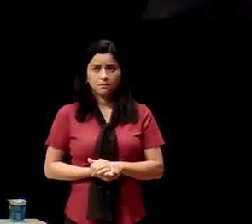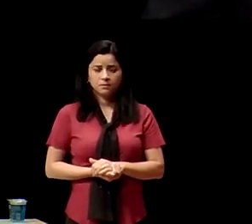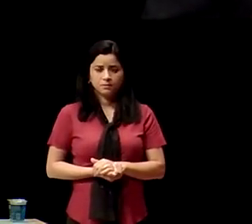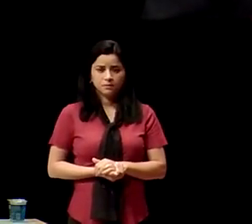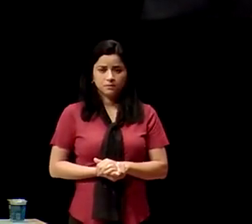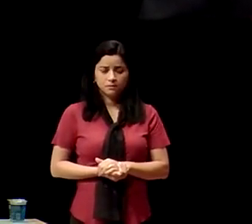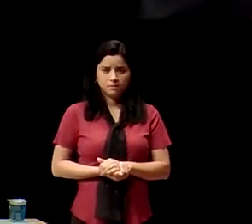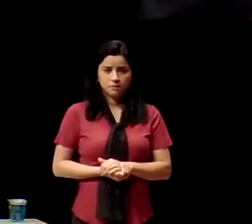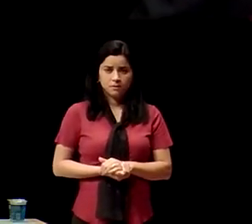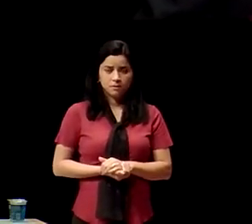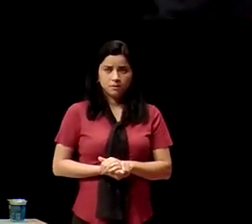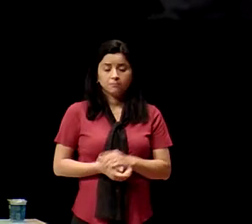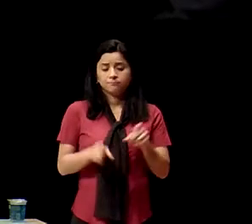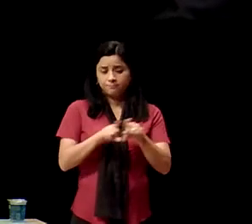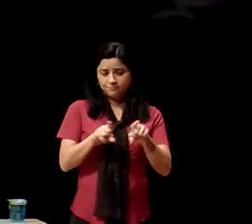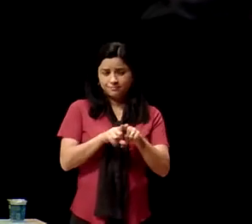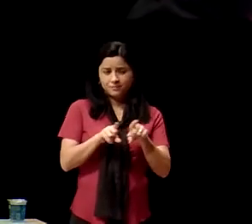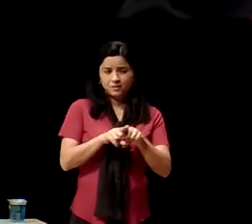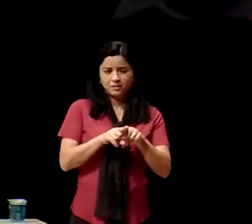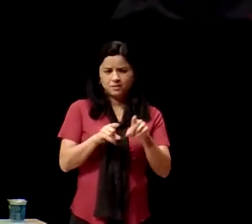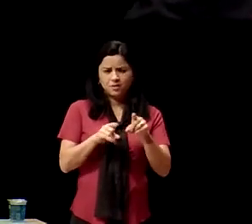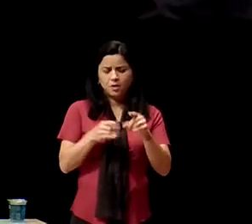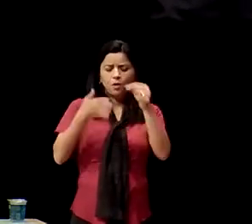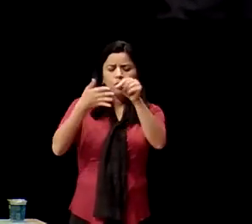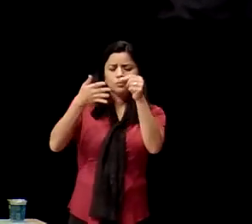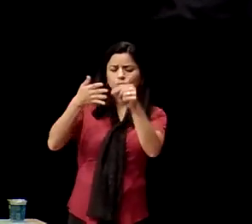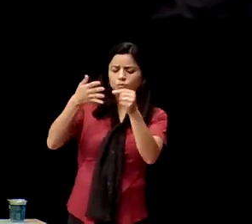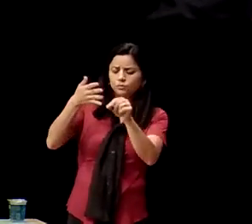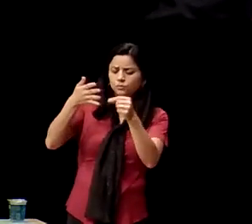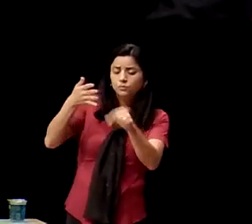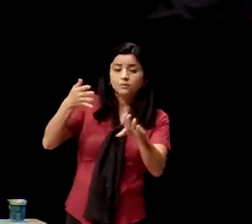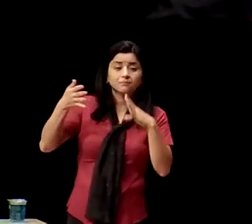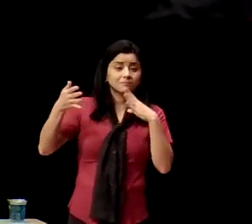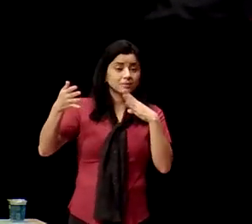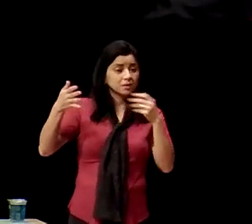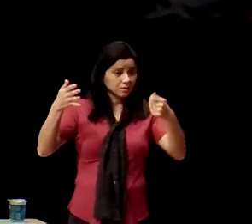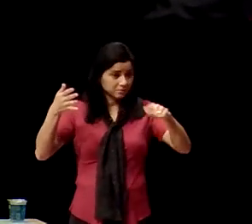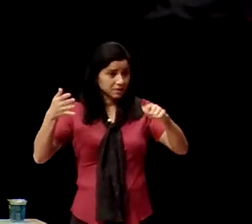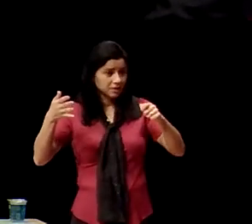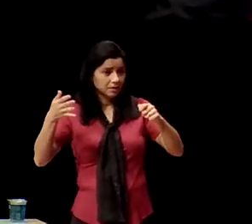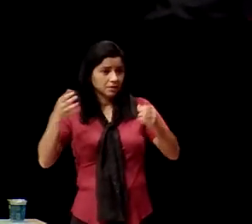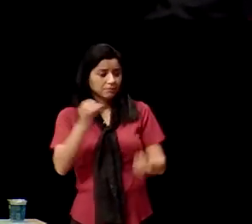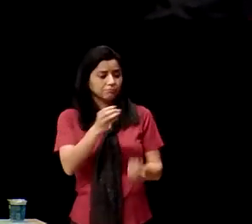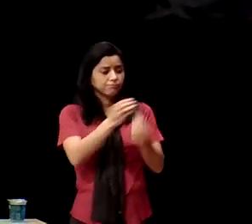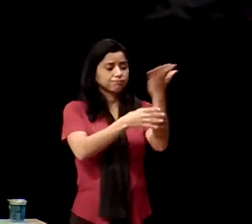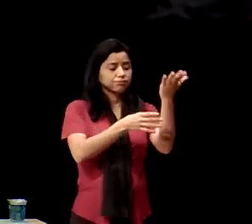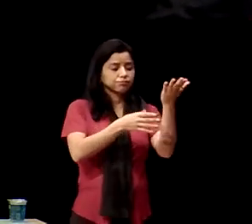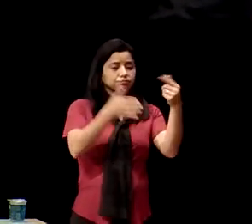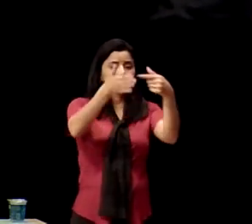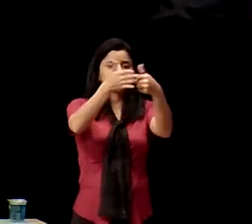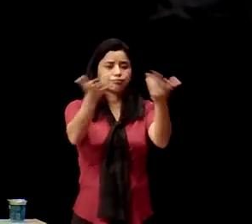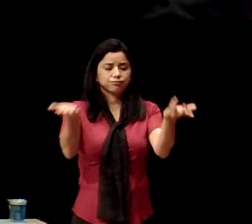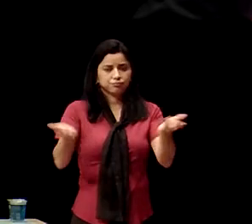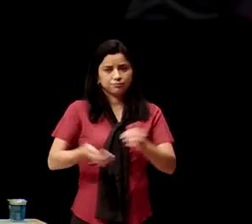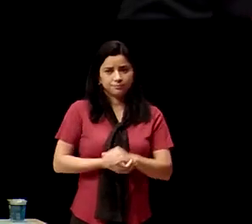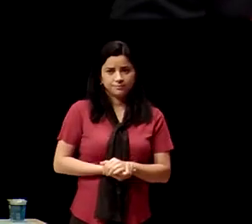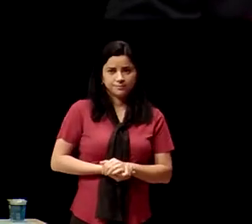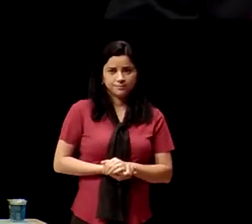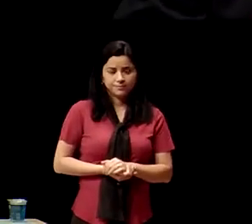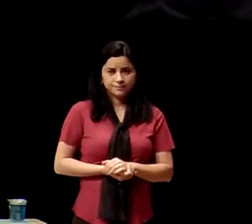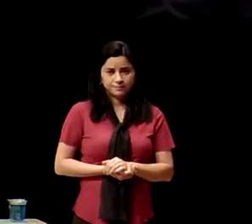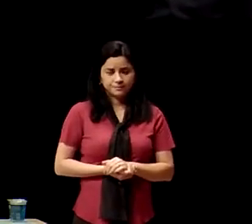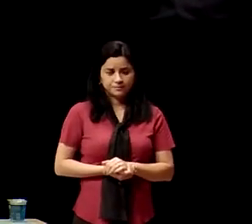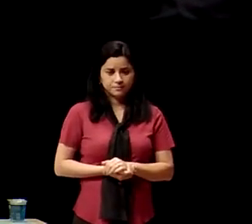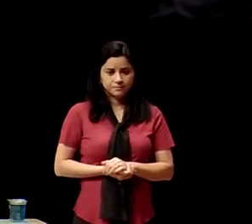this expertise. E também quais são os conhecimentos necessários para produzir essa expertise. As long as